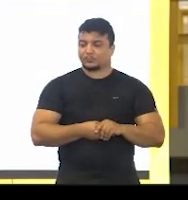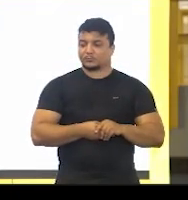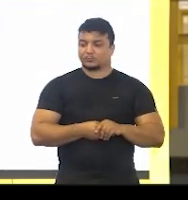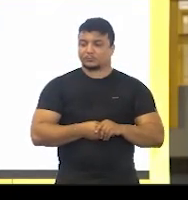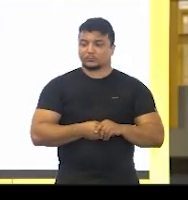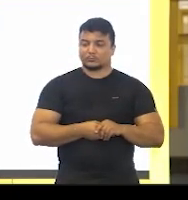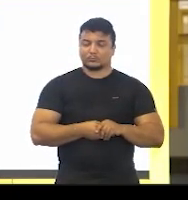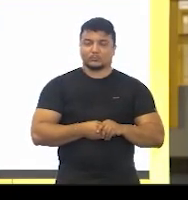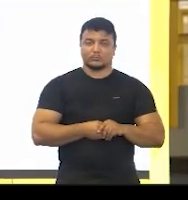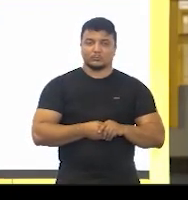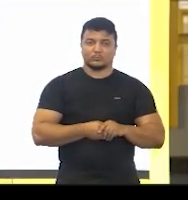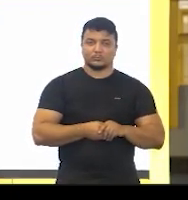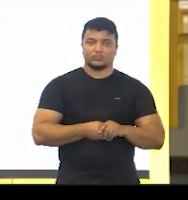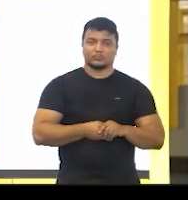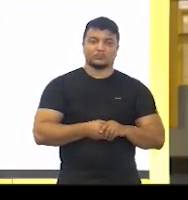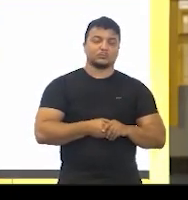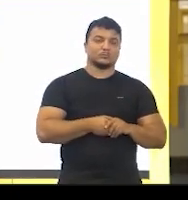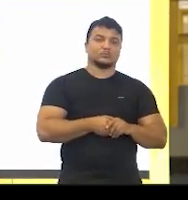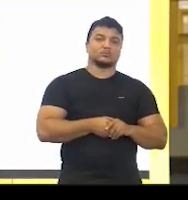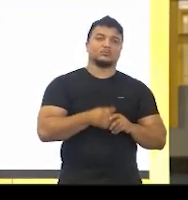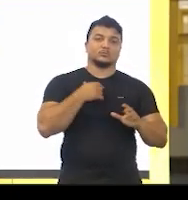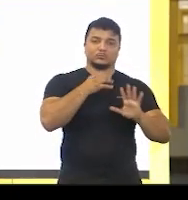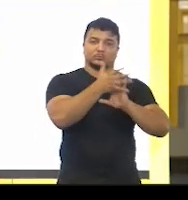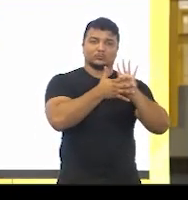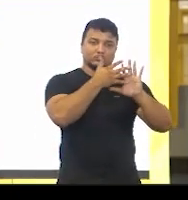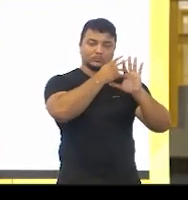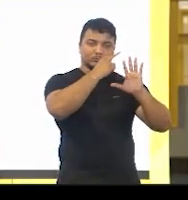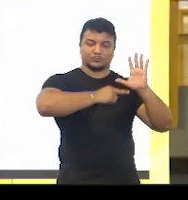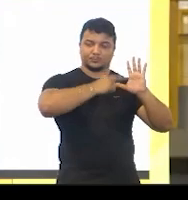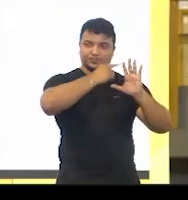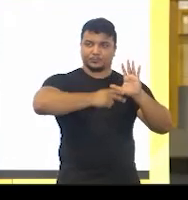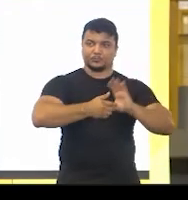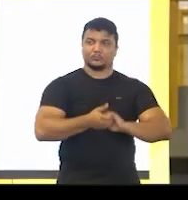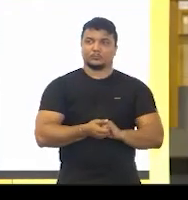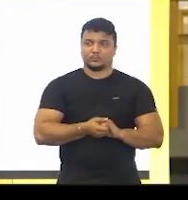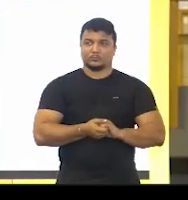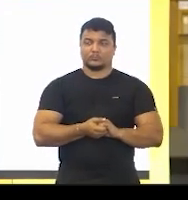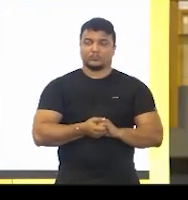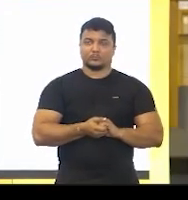base. Tá? Começa a ler o texto base.